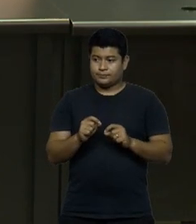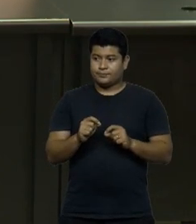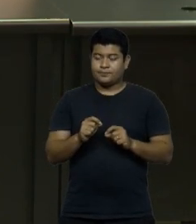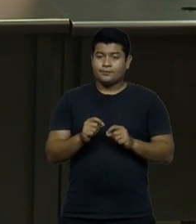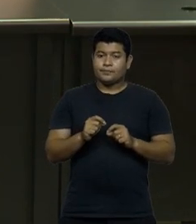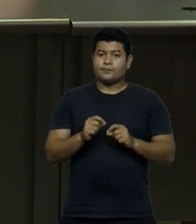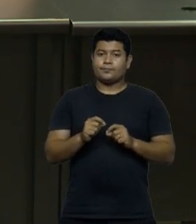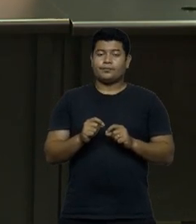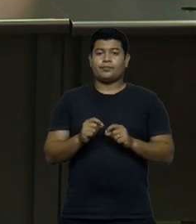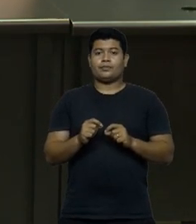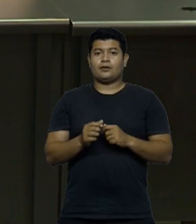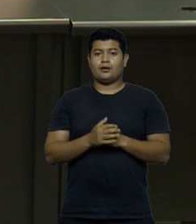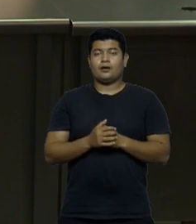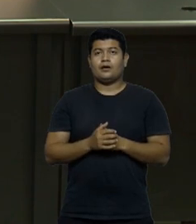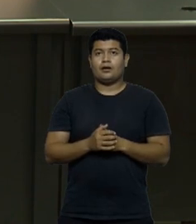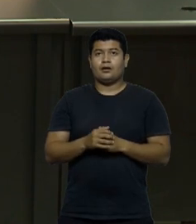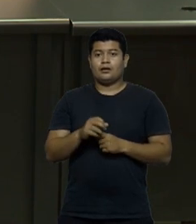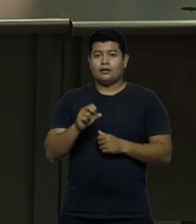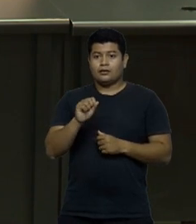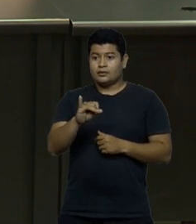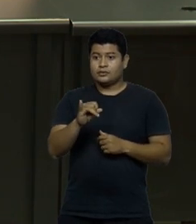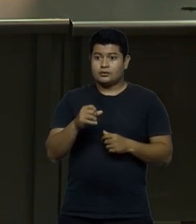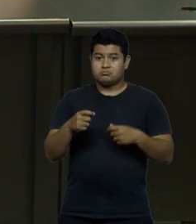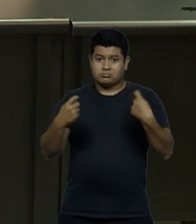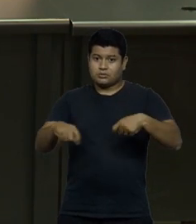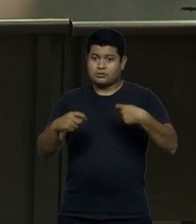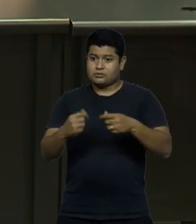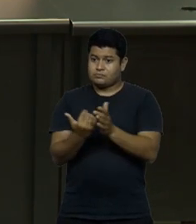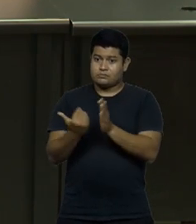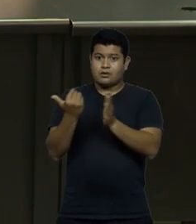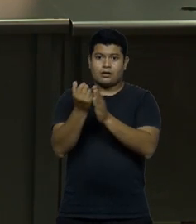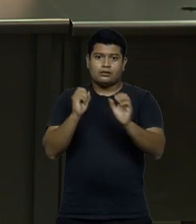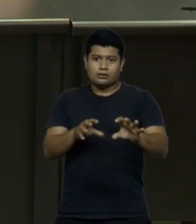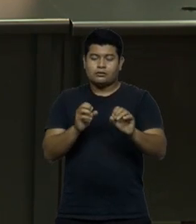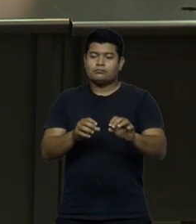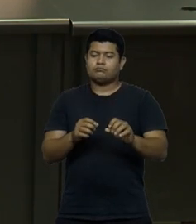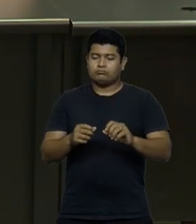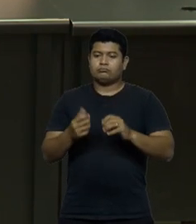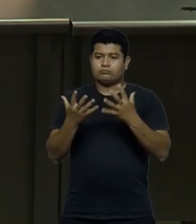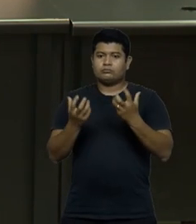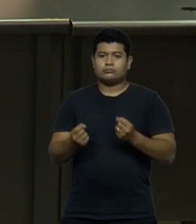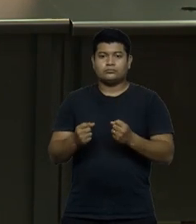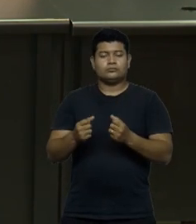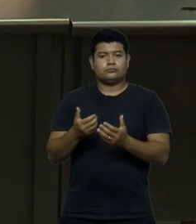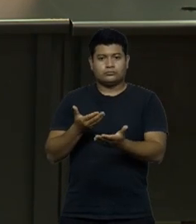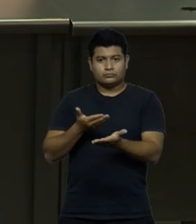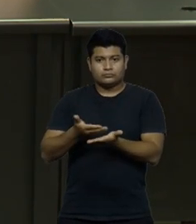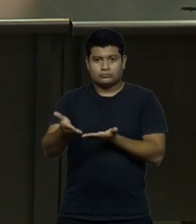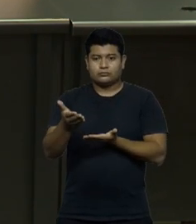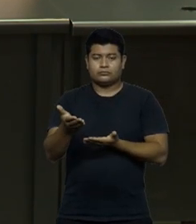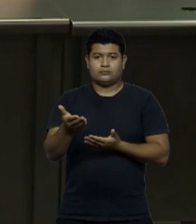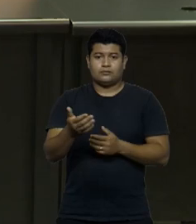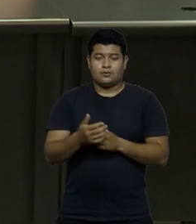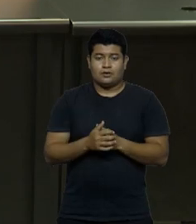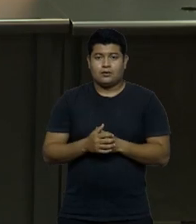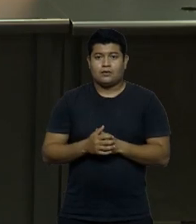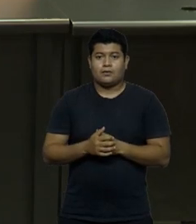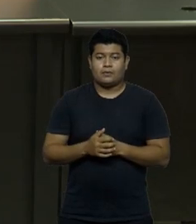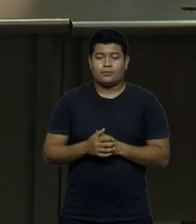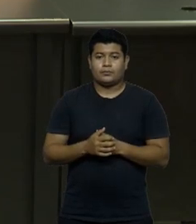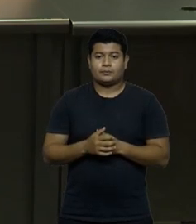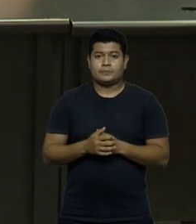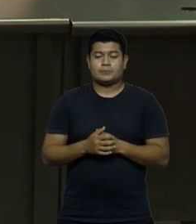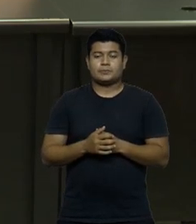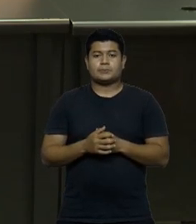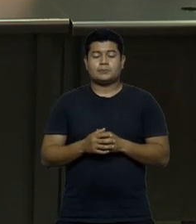ao reforço no contraturno se for necessário ou em outras estratégias de garantia do Aprendiz Oi para todos os alunos e alunas